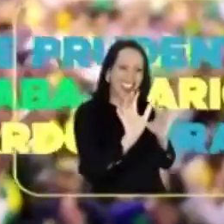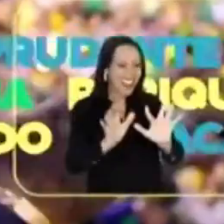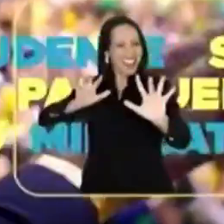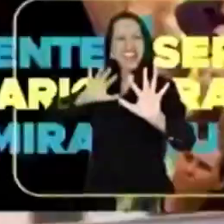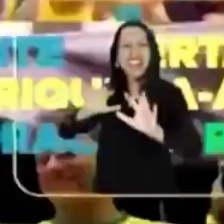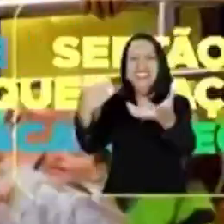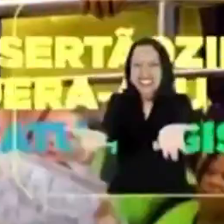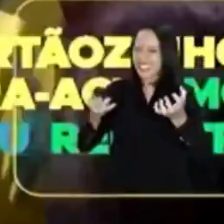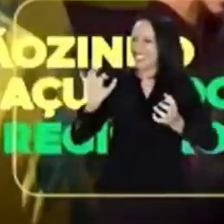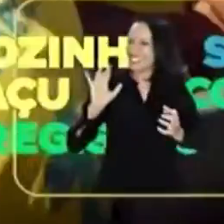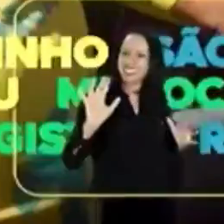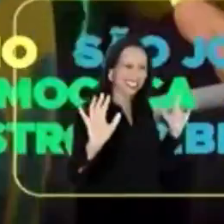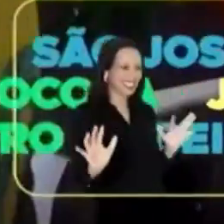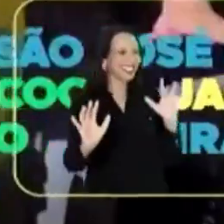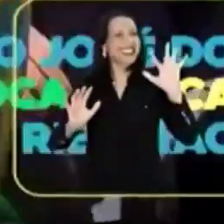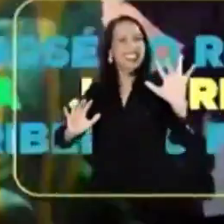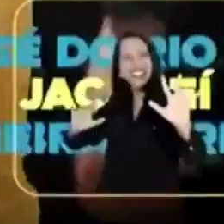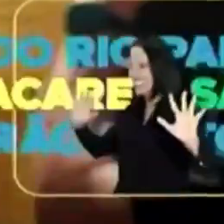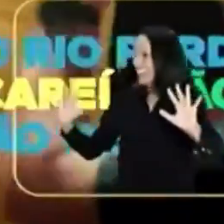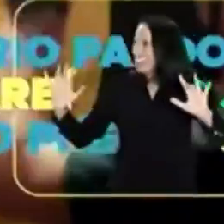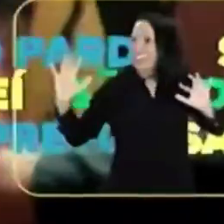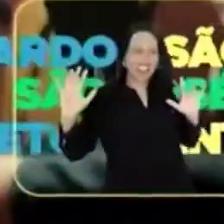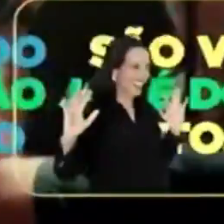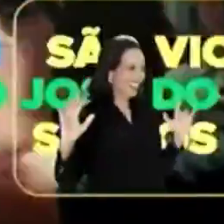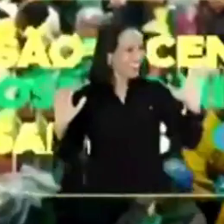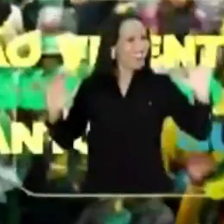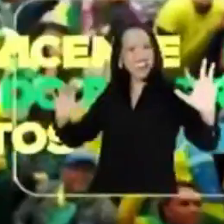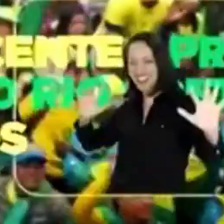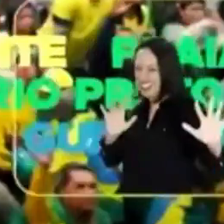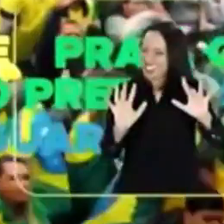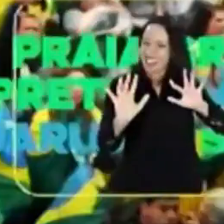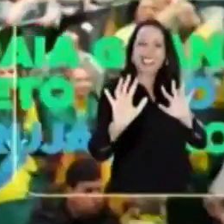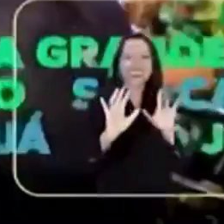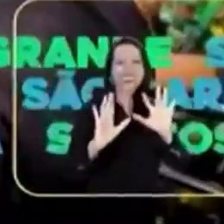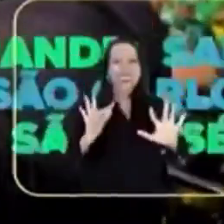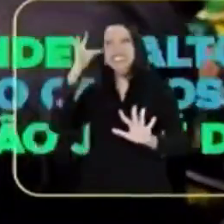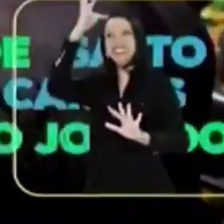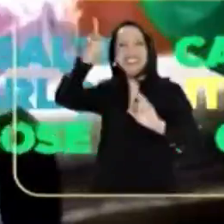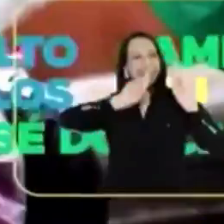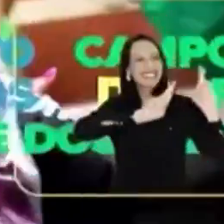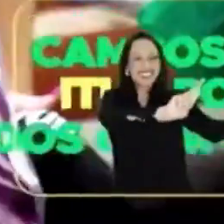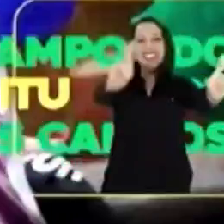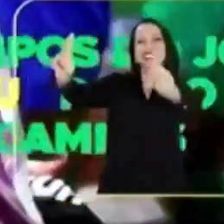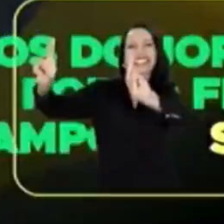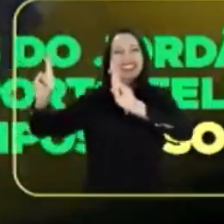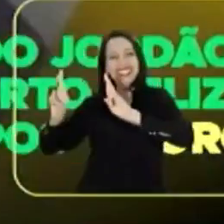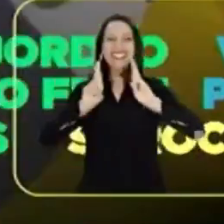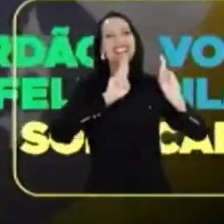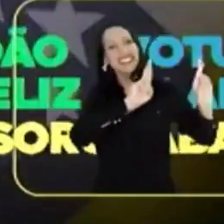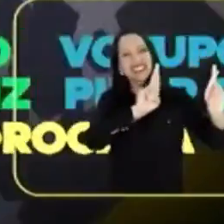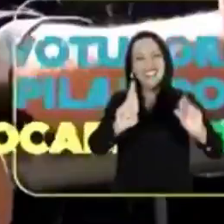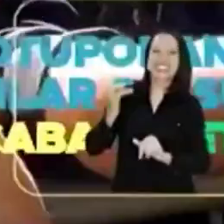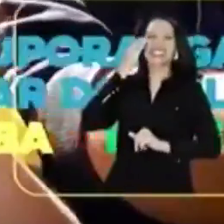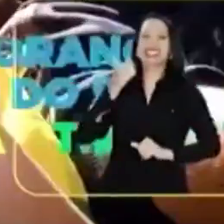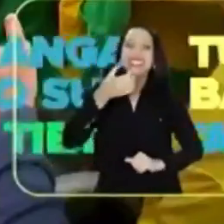Tarcísio, me leva, que eu te quero, me leva, que o futuro nos